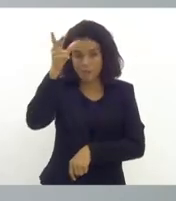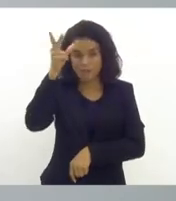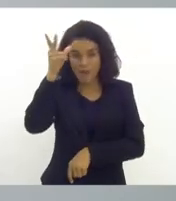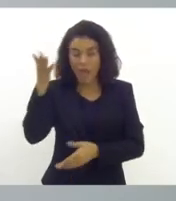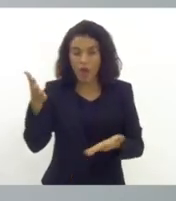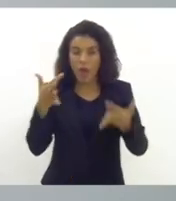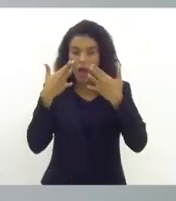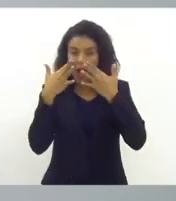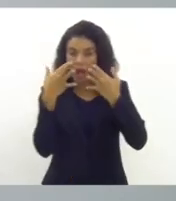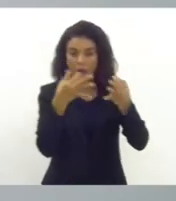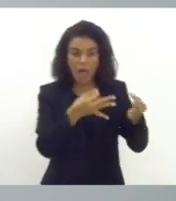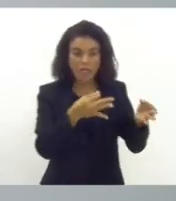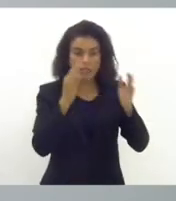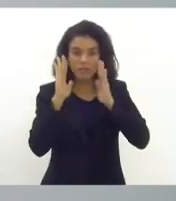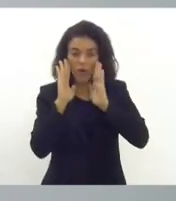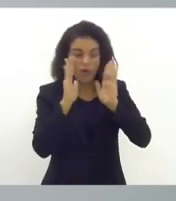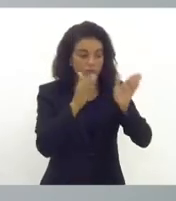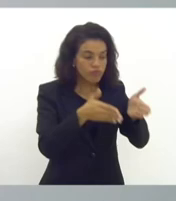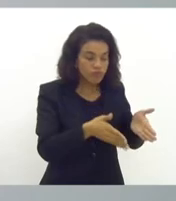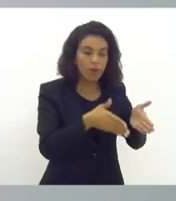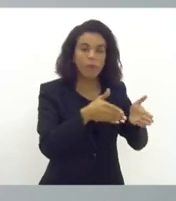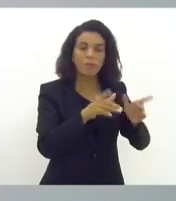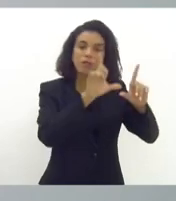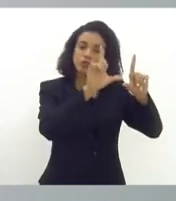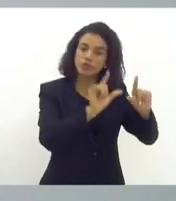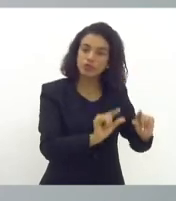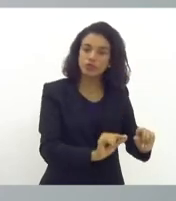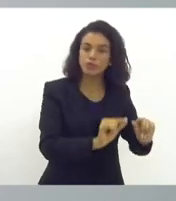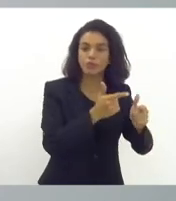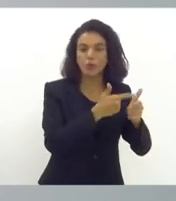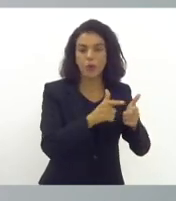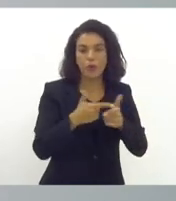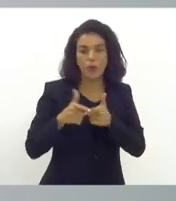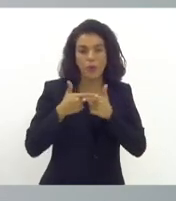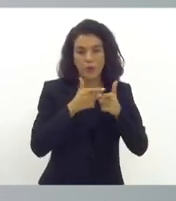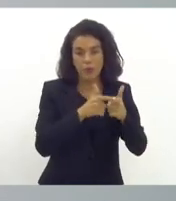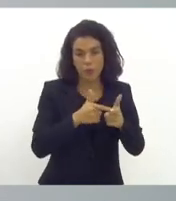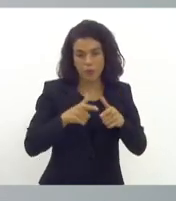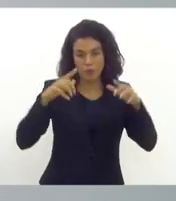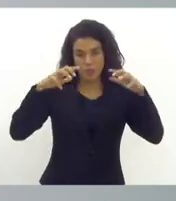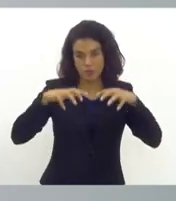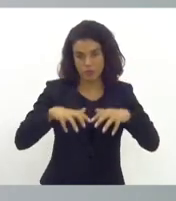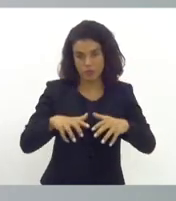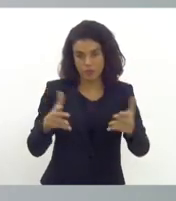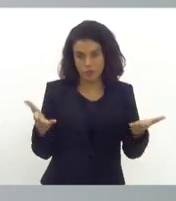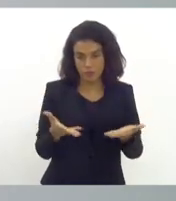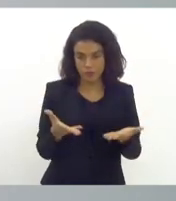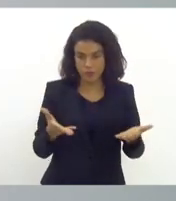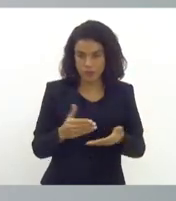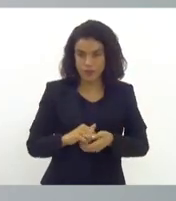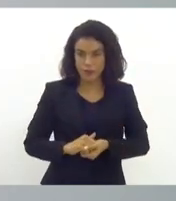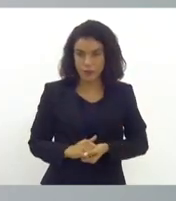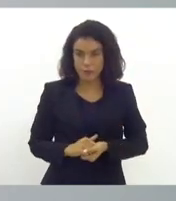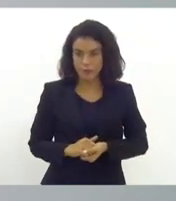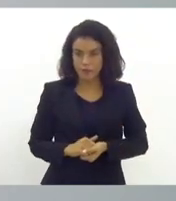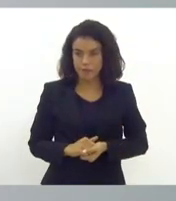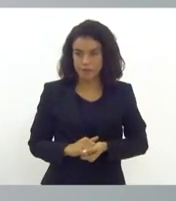voltadas para amenizar aí os efeitos das chuvas no dia de hoje vamos